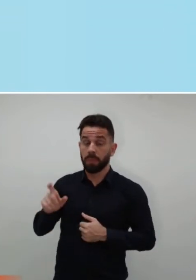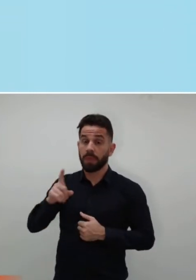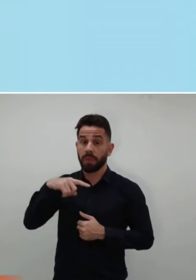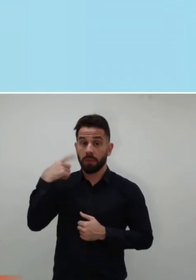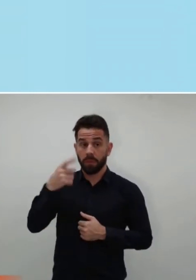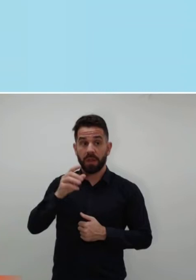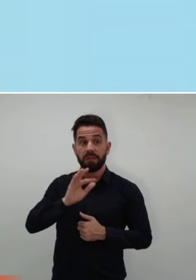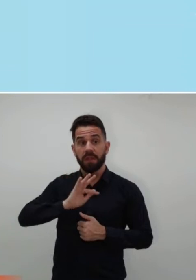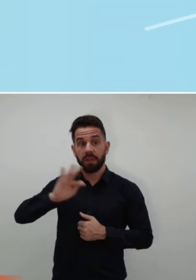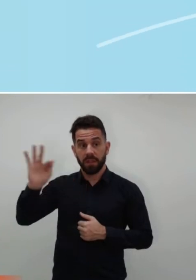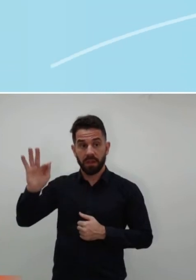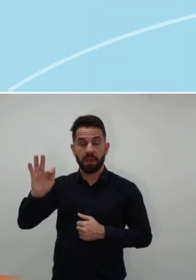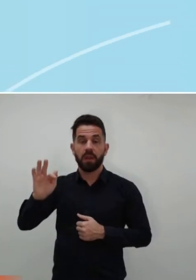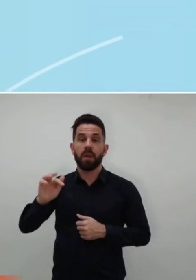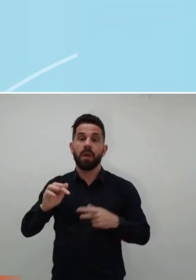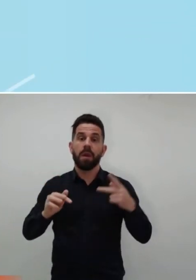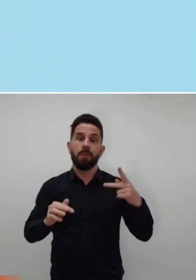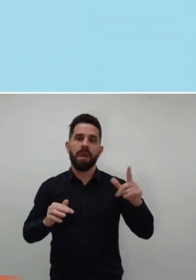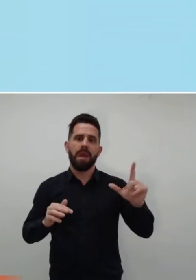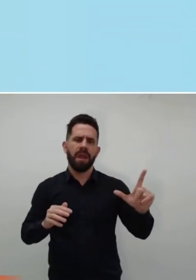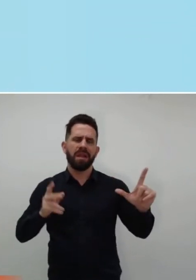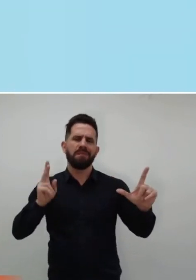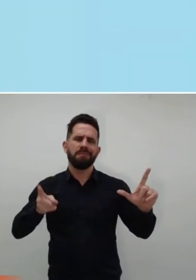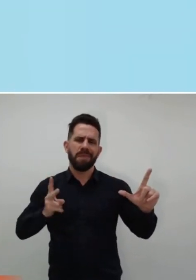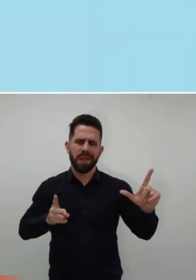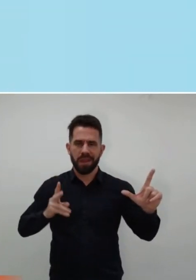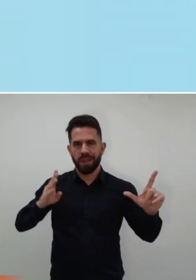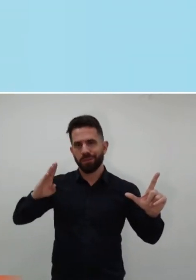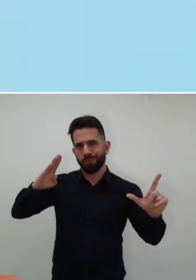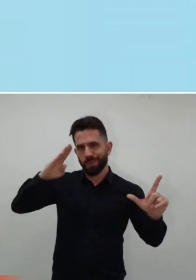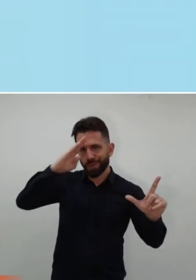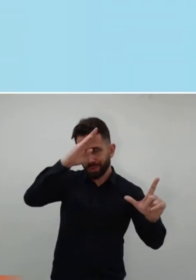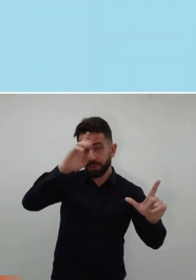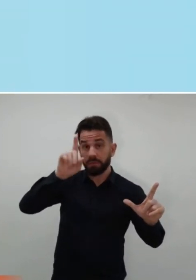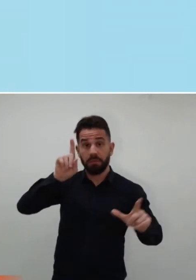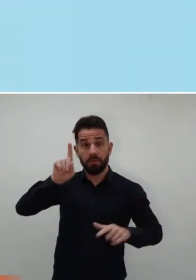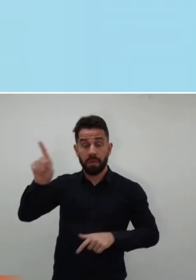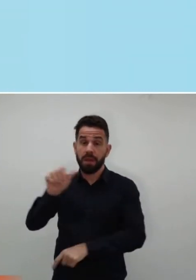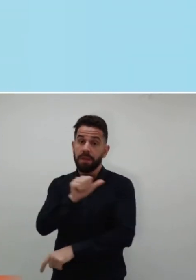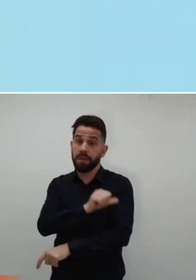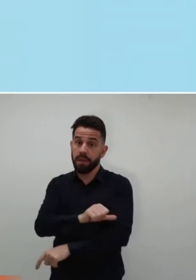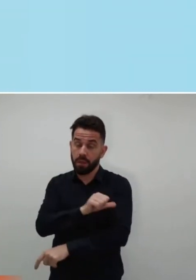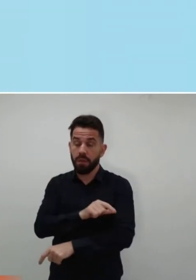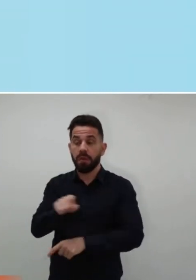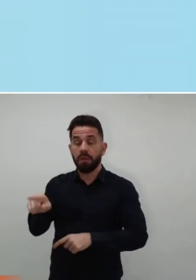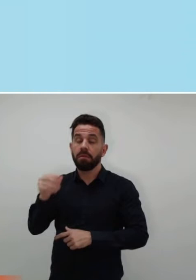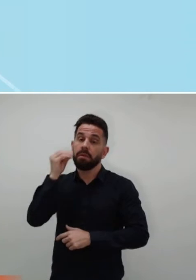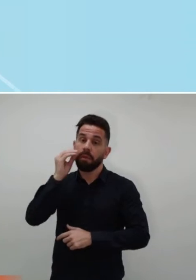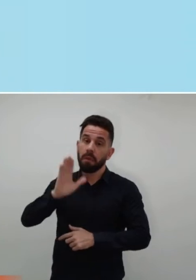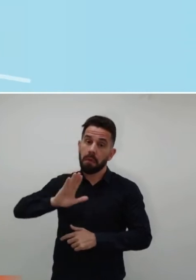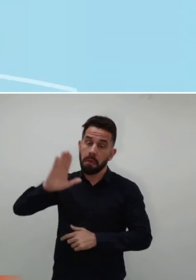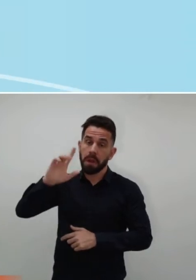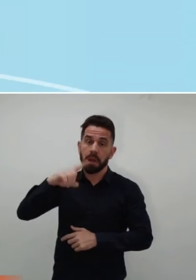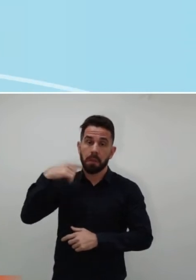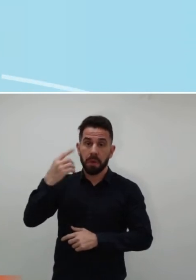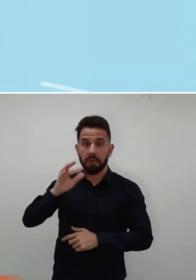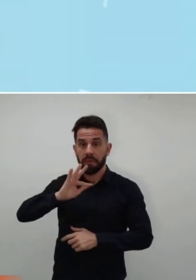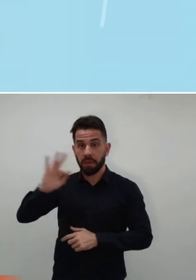PL, mesmo partido de Jair Bolsonaro, no Rio de Janeiro. Então, ele concorre ao cargo de deputado federal lá no